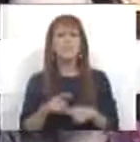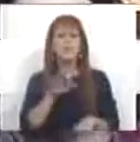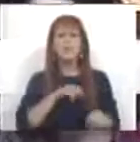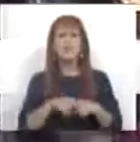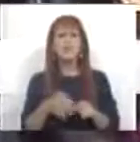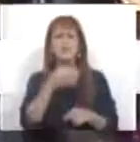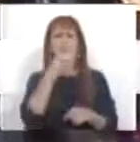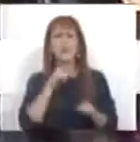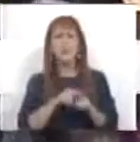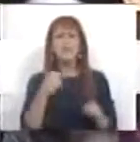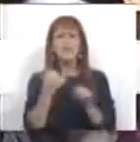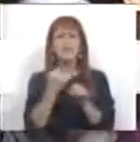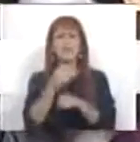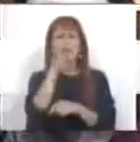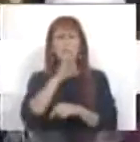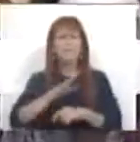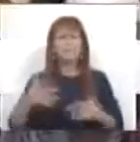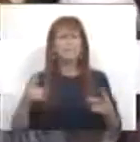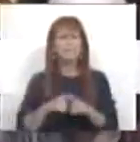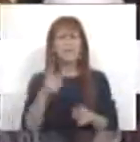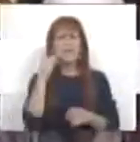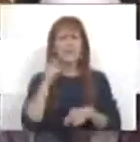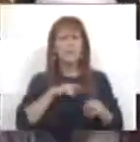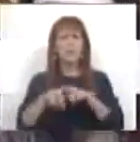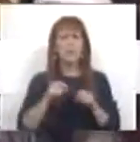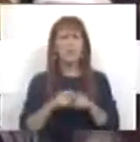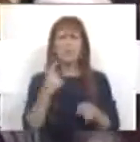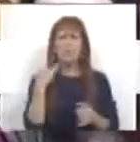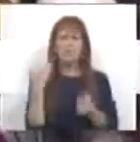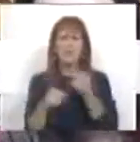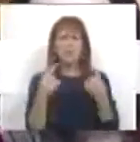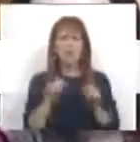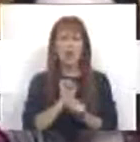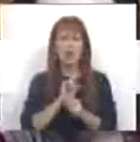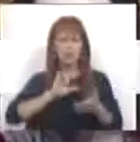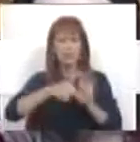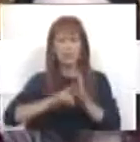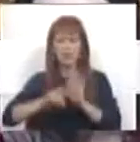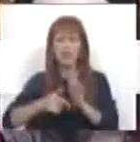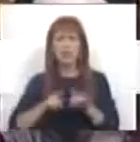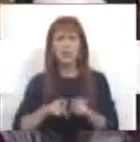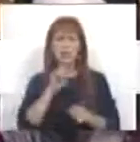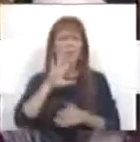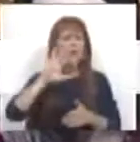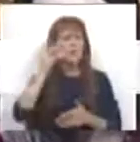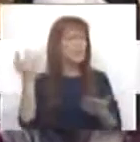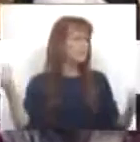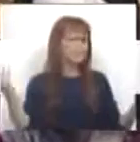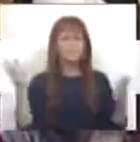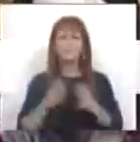O Sr. Deputado fala de funcionalização da vida política e do risco que existe nos nossos projetos de que isso possa